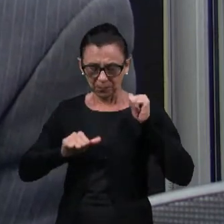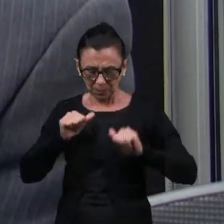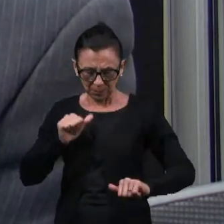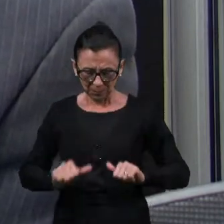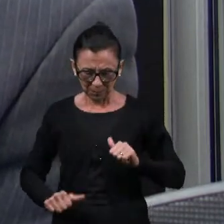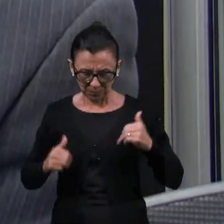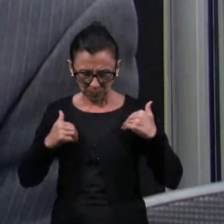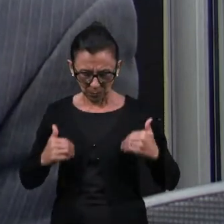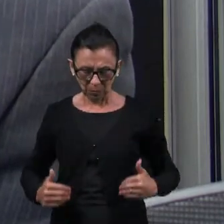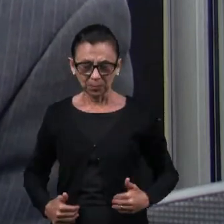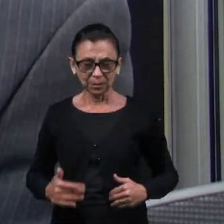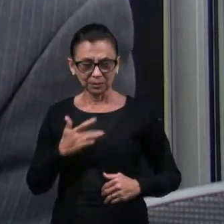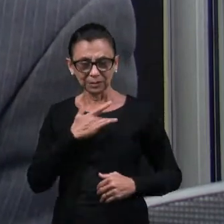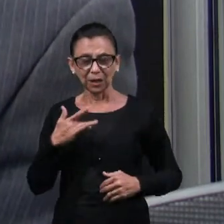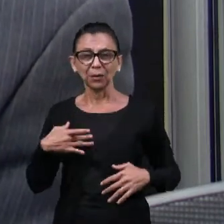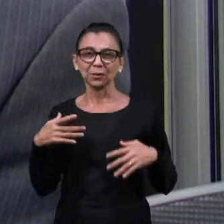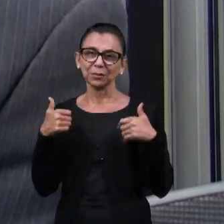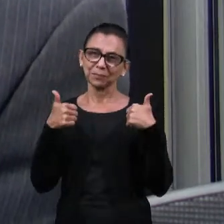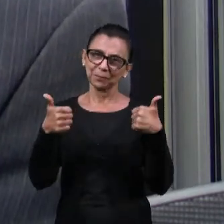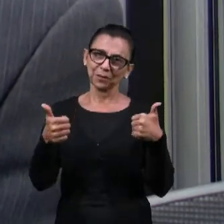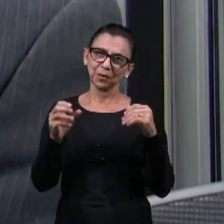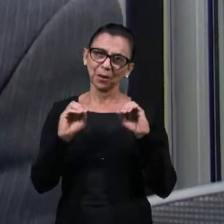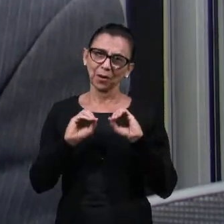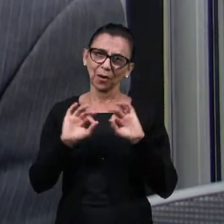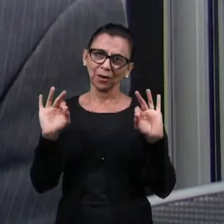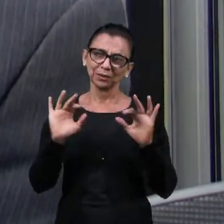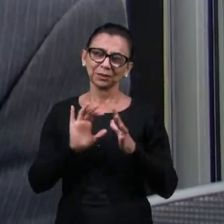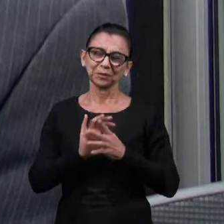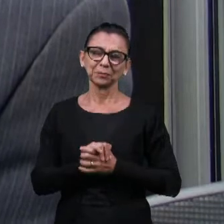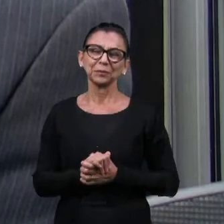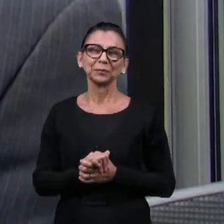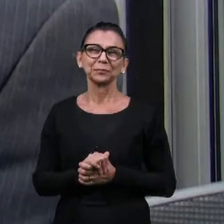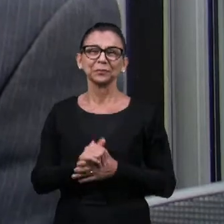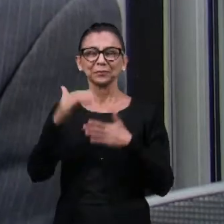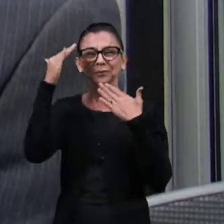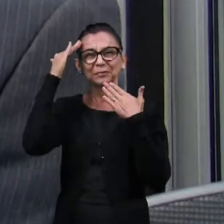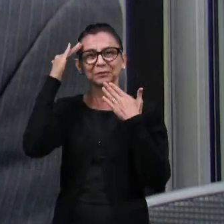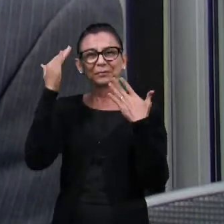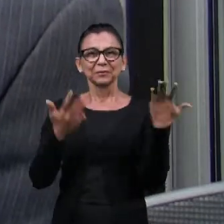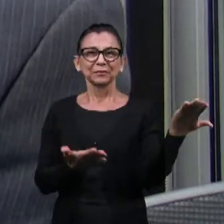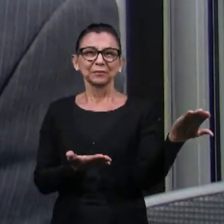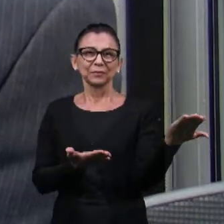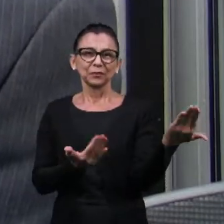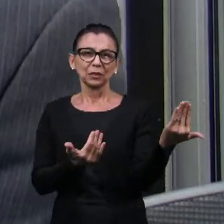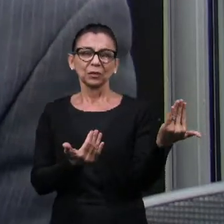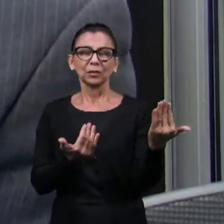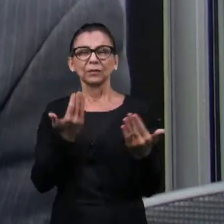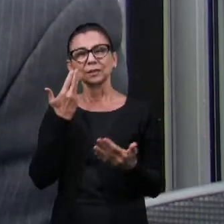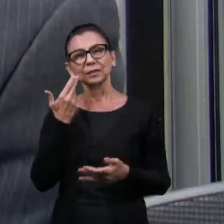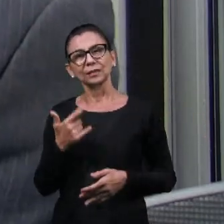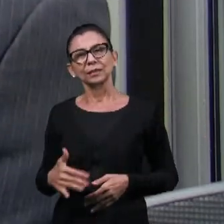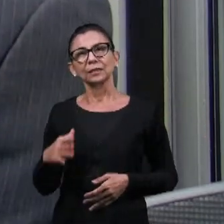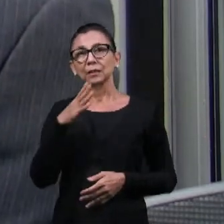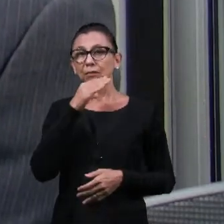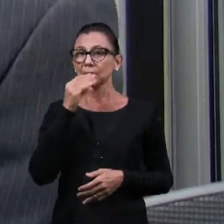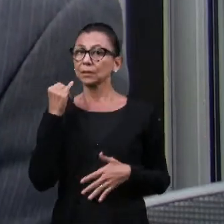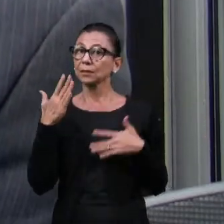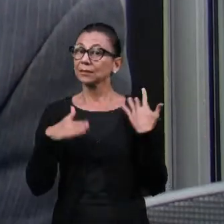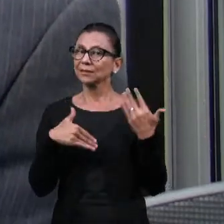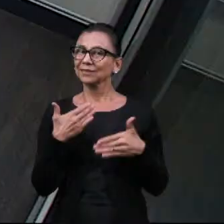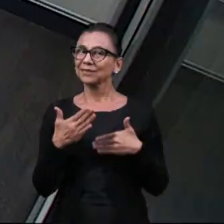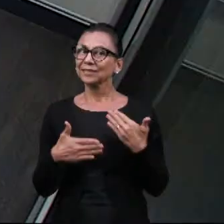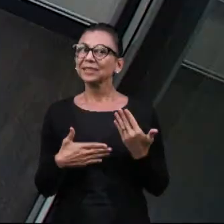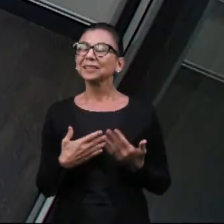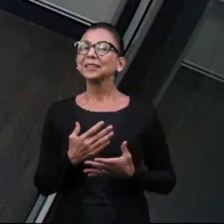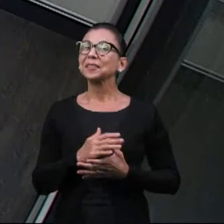os intermediários, adolescentes, os jovens, né, integrado. Isso nos dá uma alegria muito grande, né?